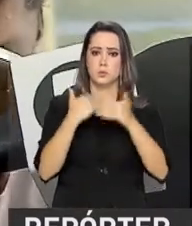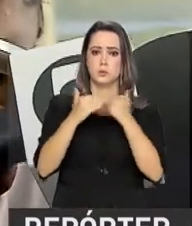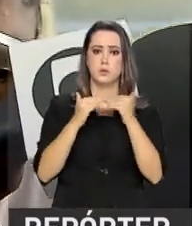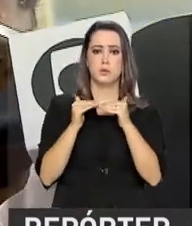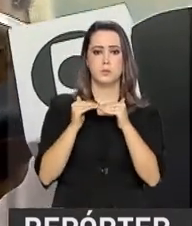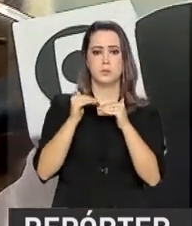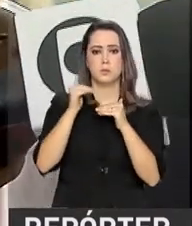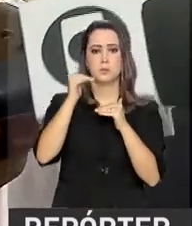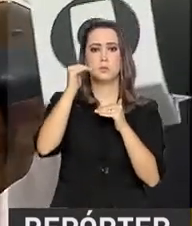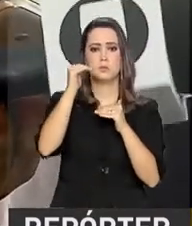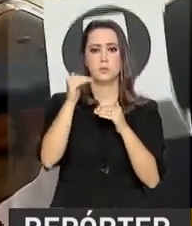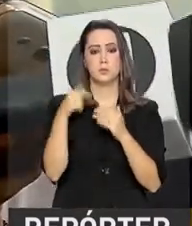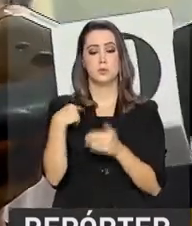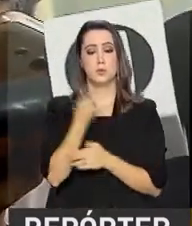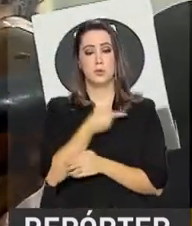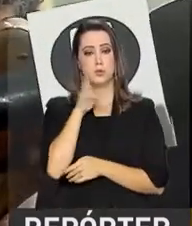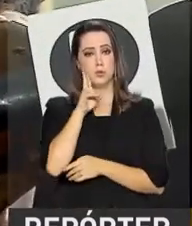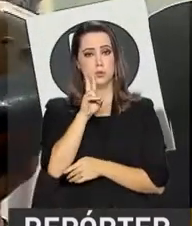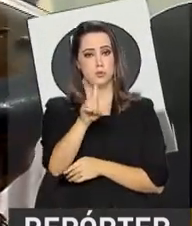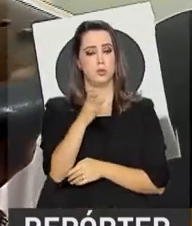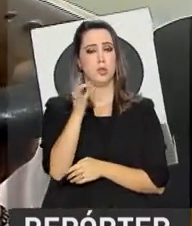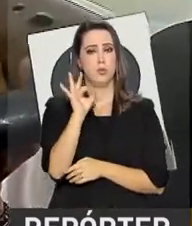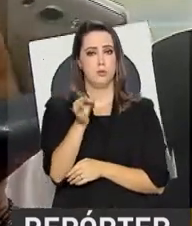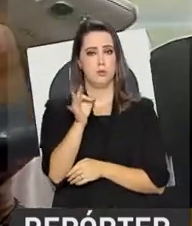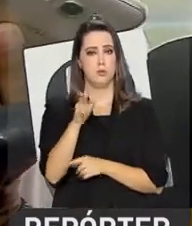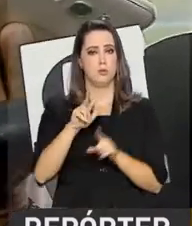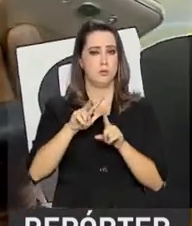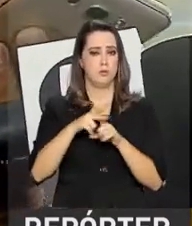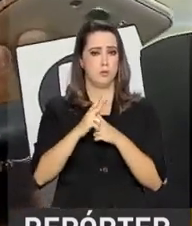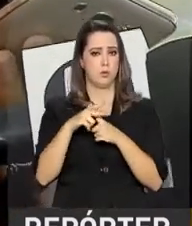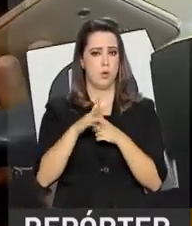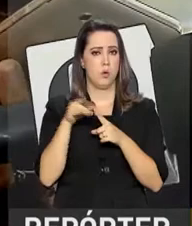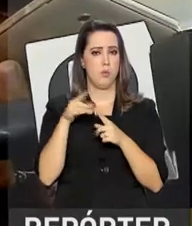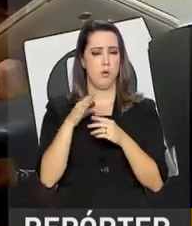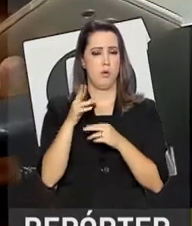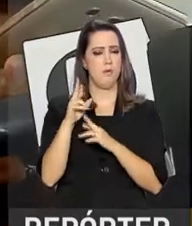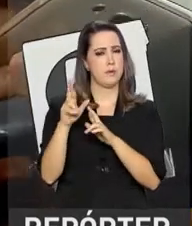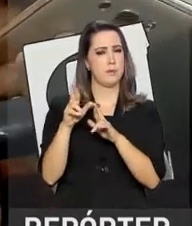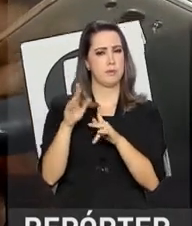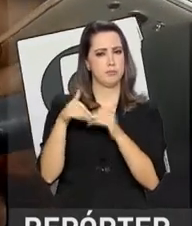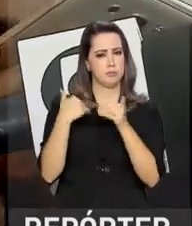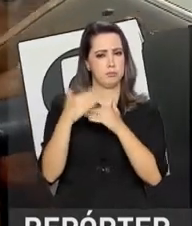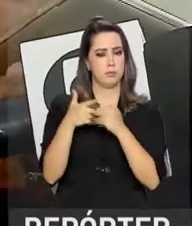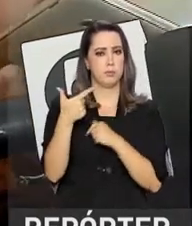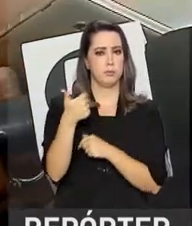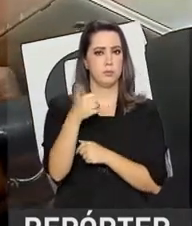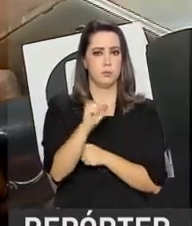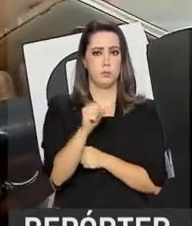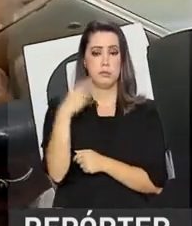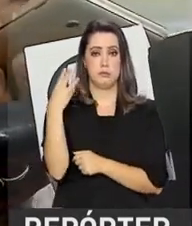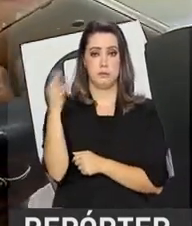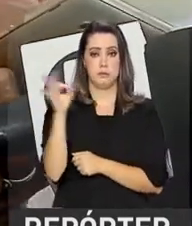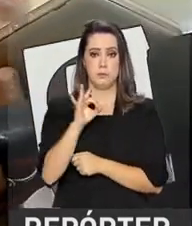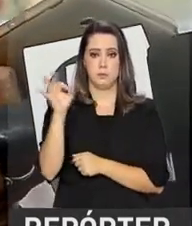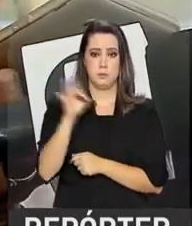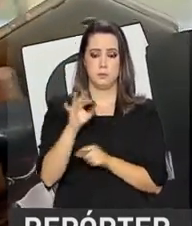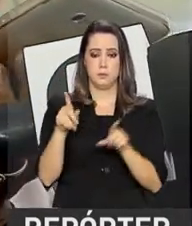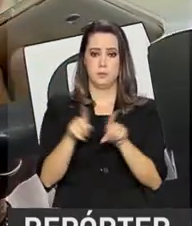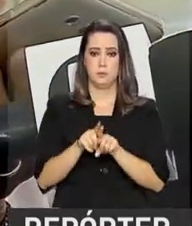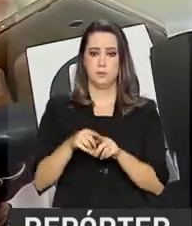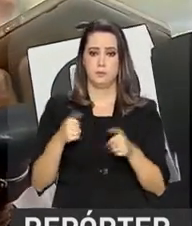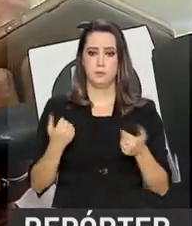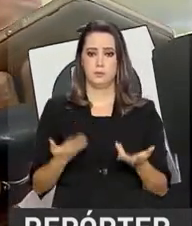o previsto nós temos já uma provisão revista de crescimento para o ano 2000 e 2003 por certo